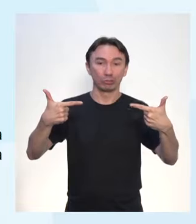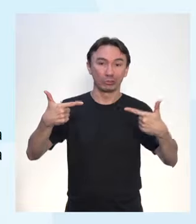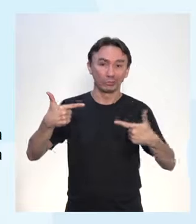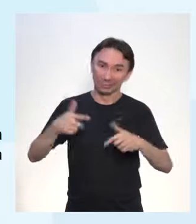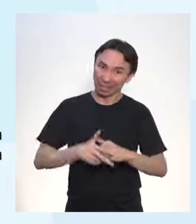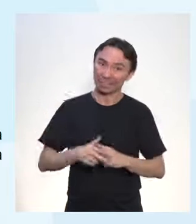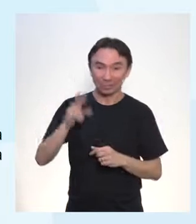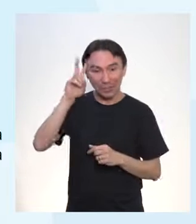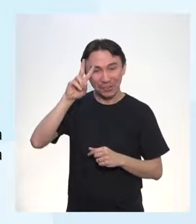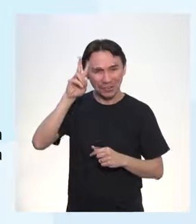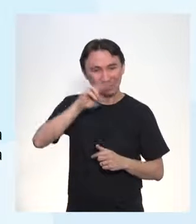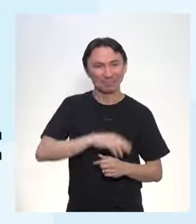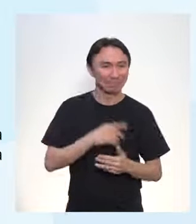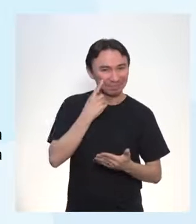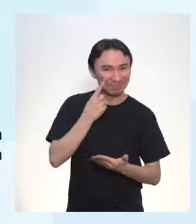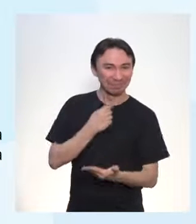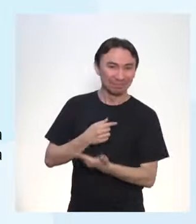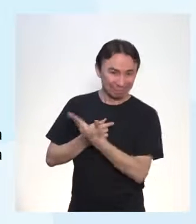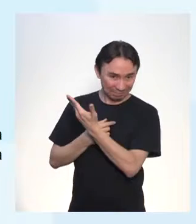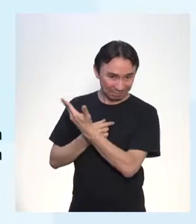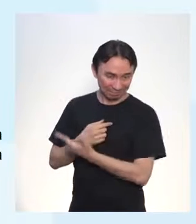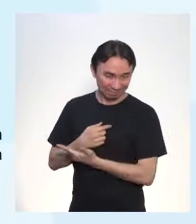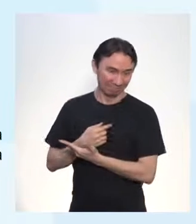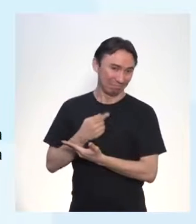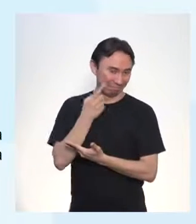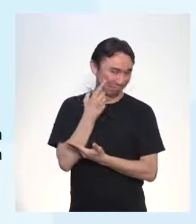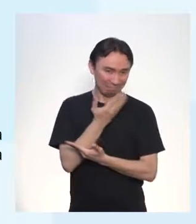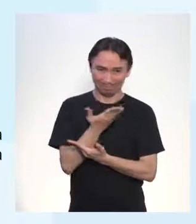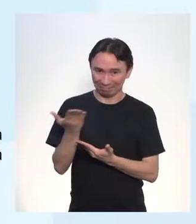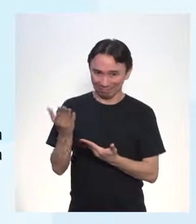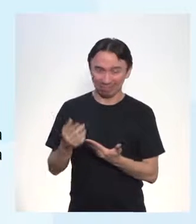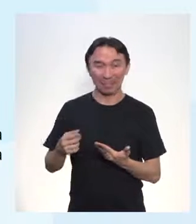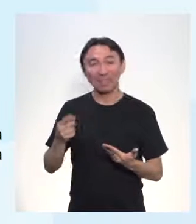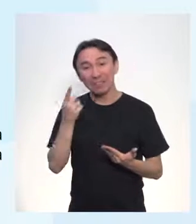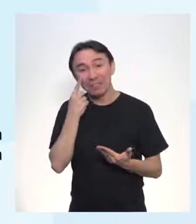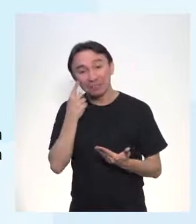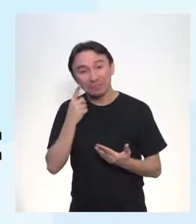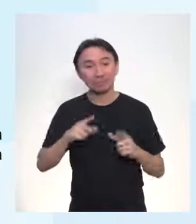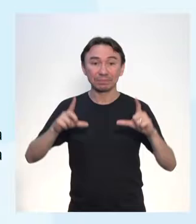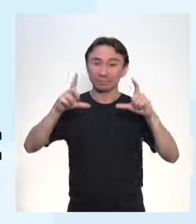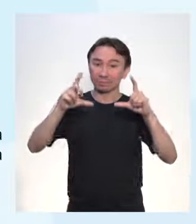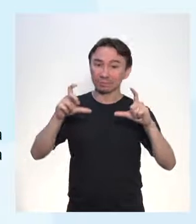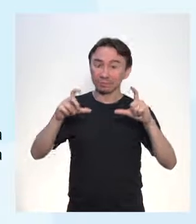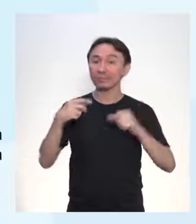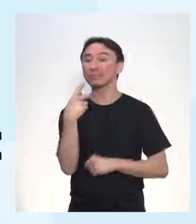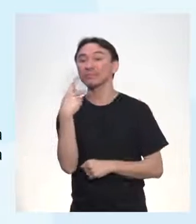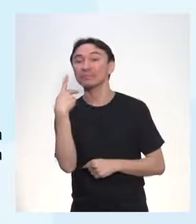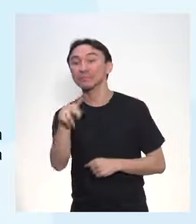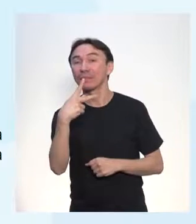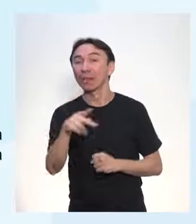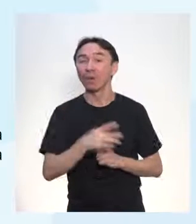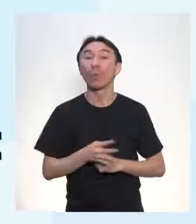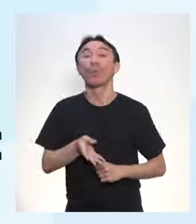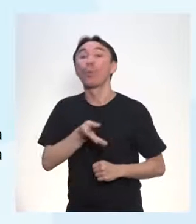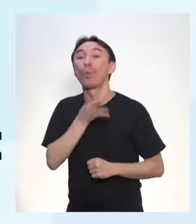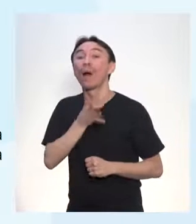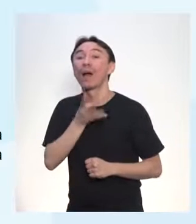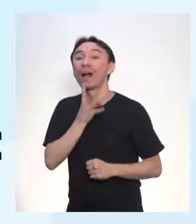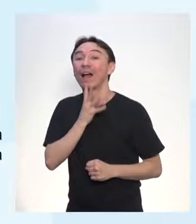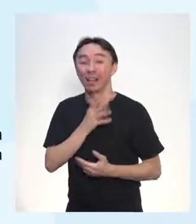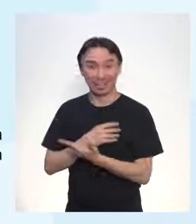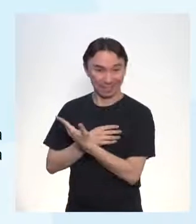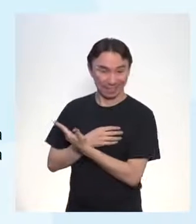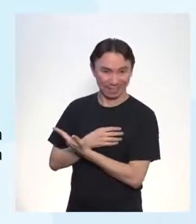a partir dessa imagem, vocês vão levantar aí o repertório historiográfico de vocês. Existe